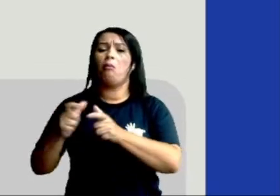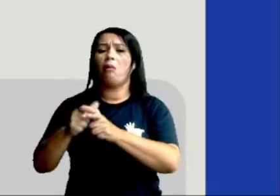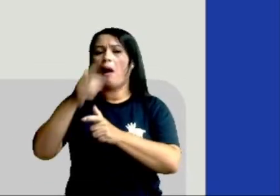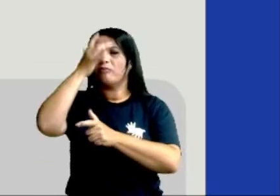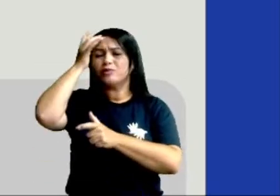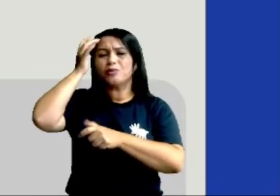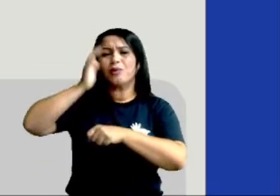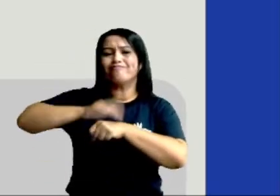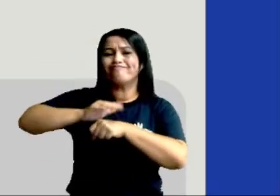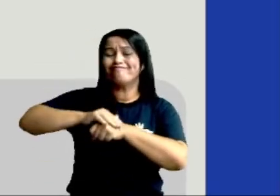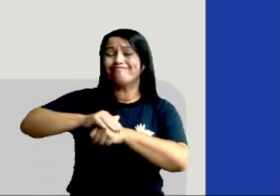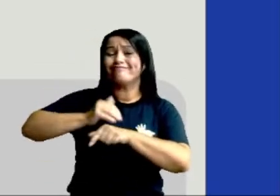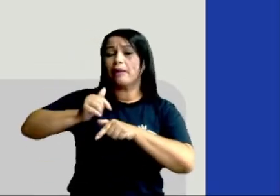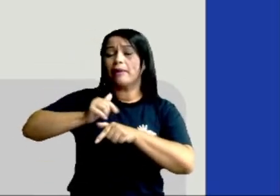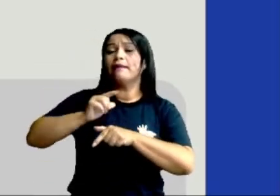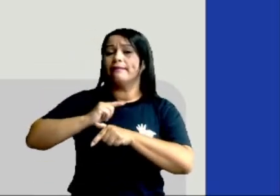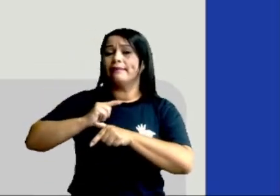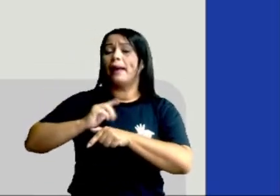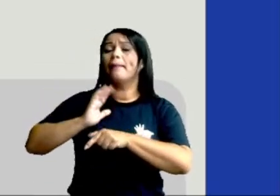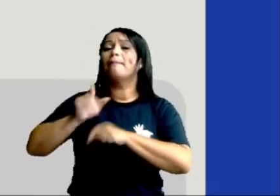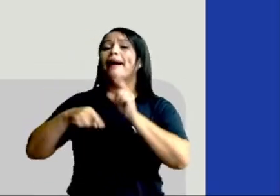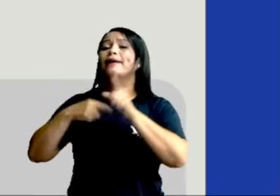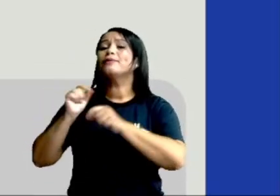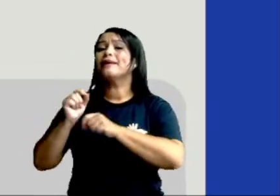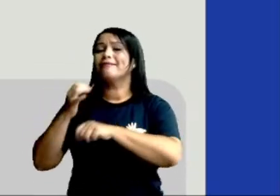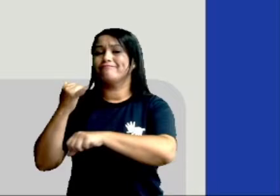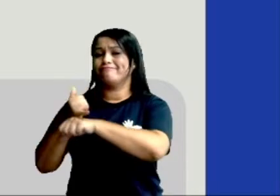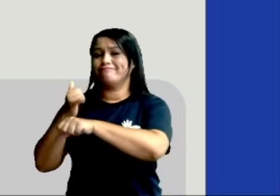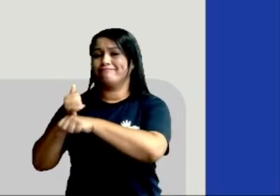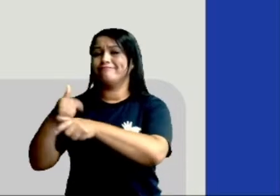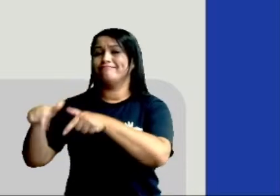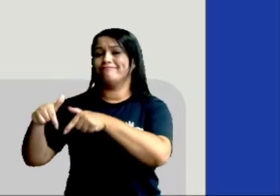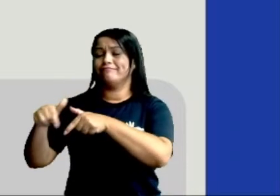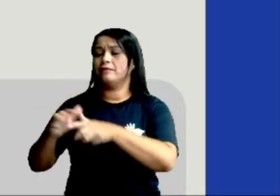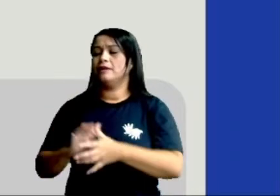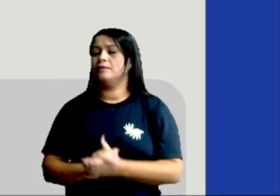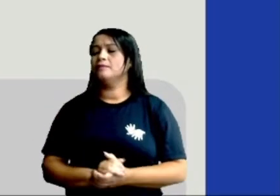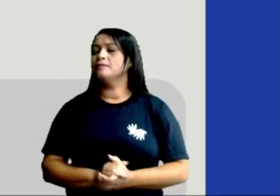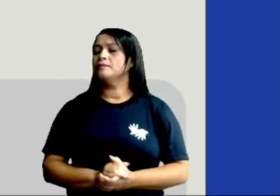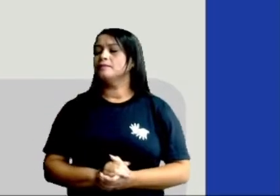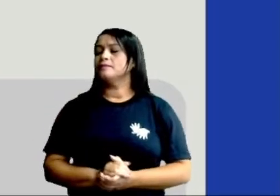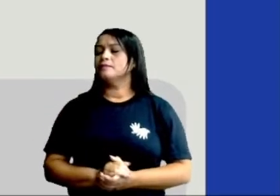obra e mais as máquinas que fazem o trabalho.